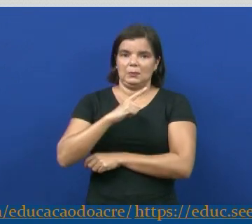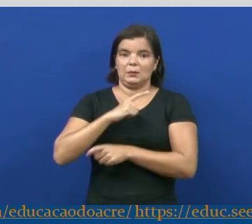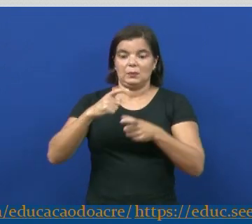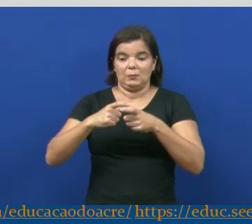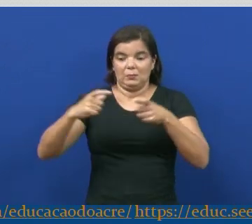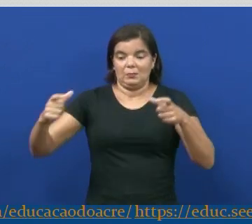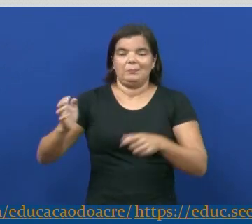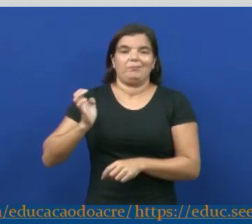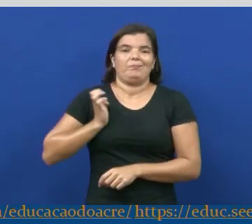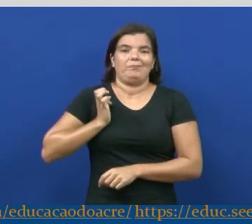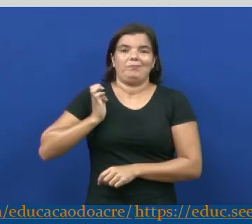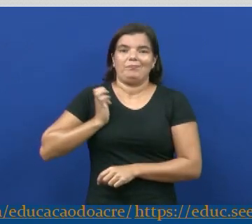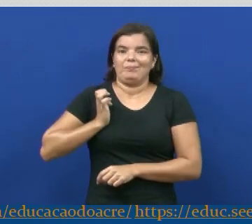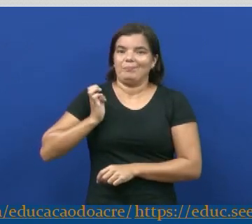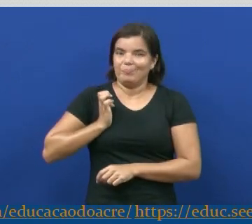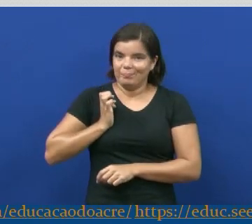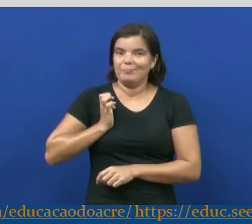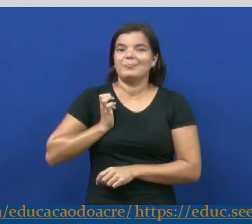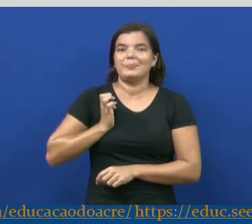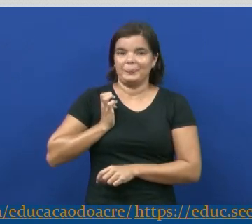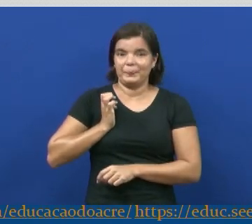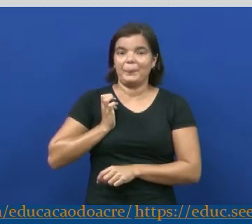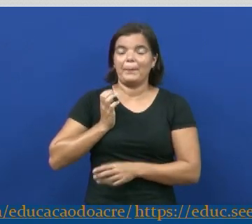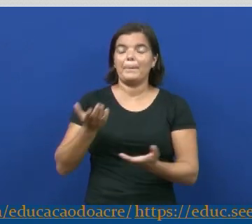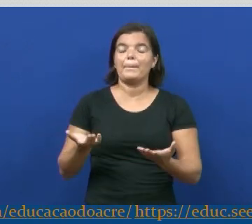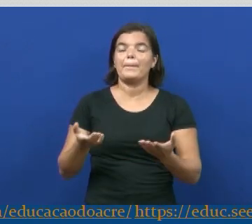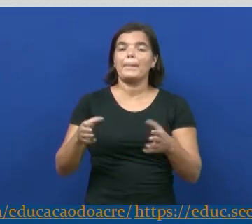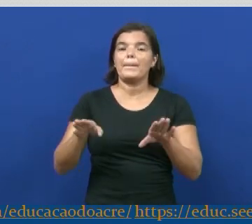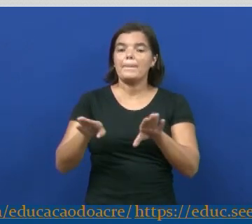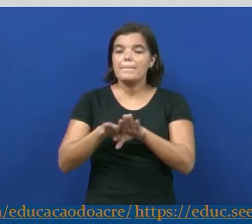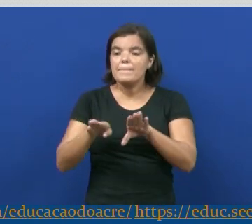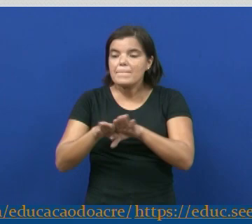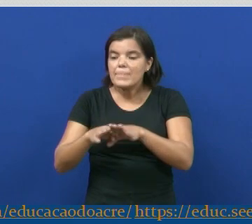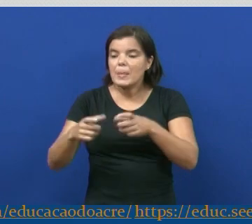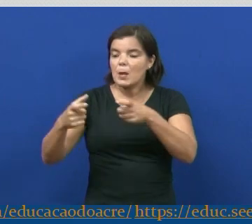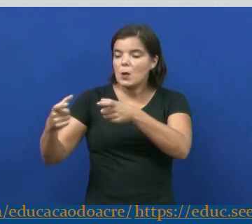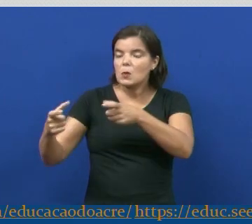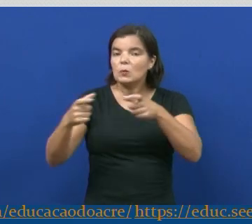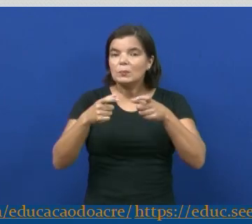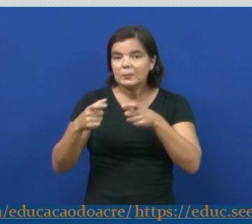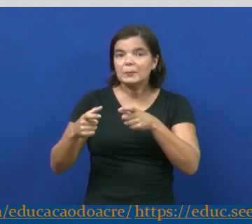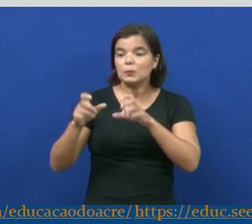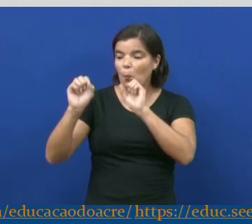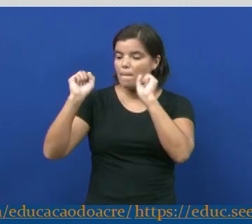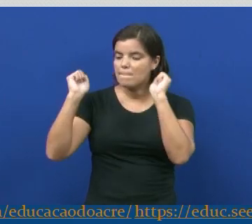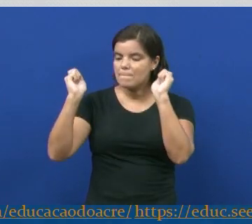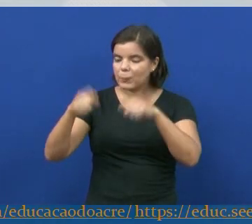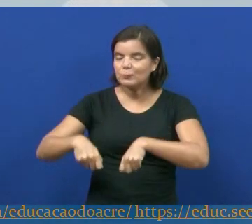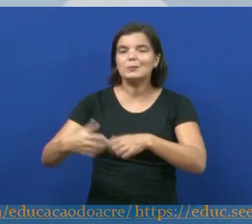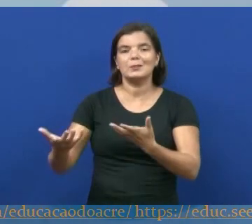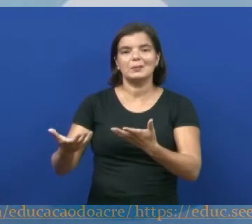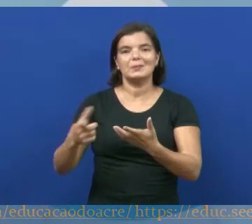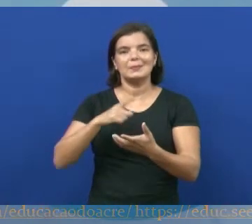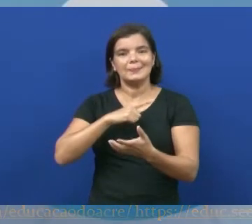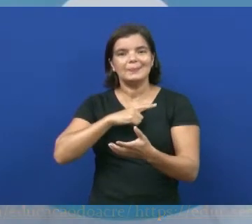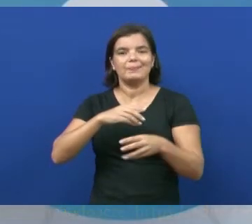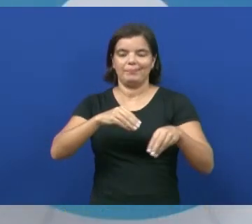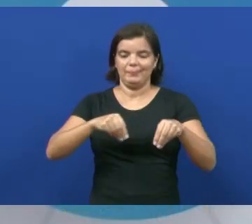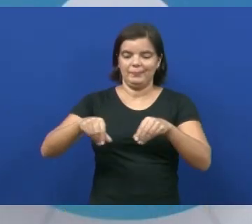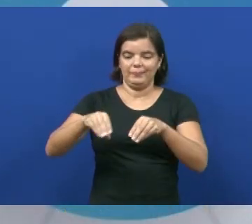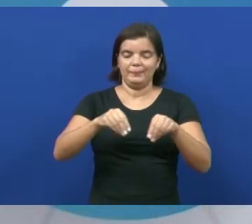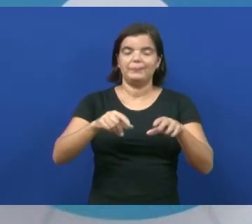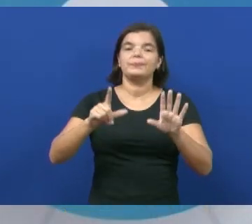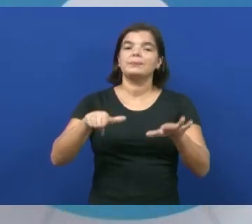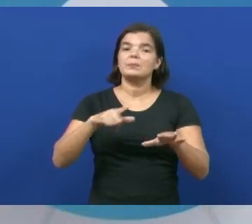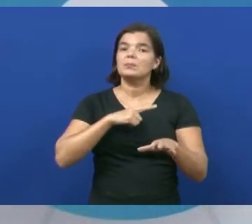grandes riquezas, é a região onde tem, né, a tomada de posse por terras. Então,